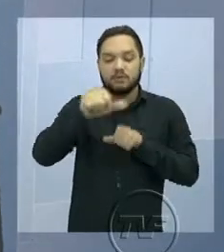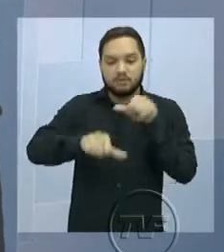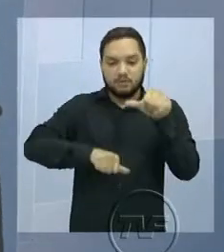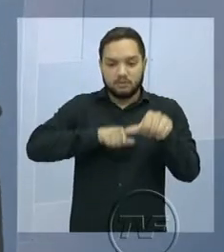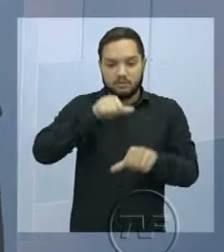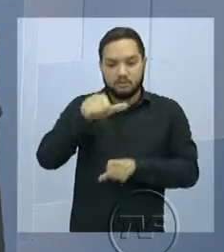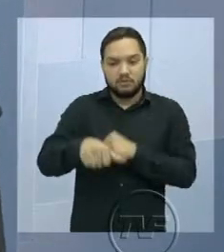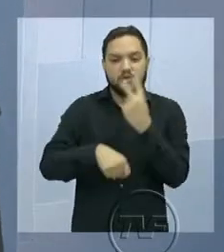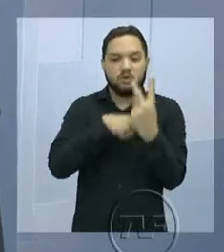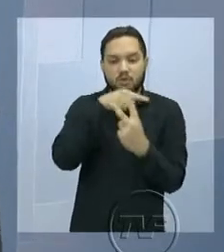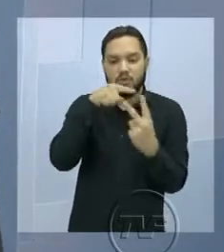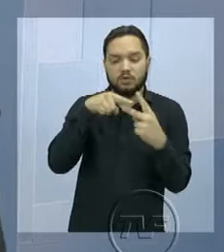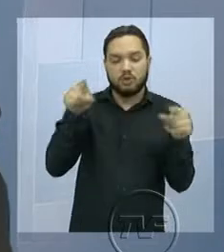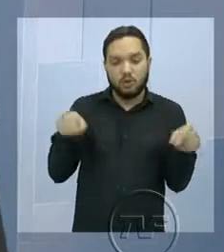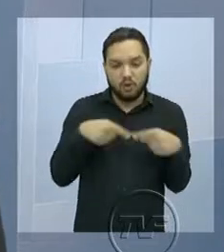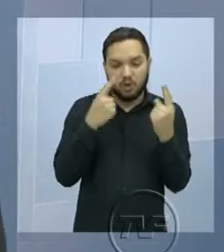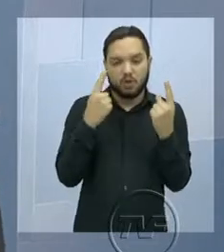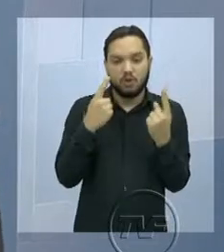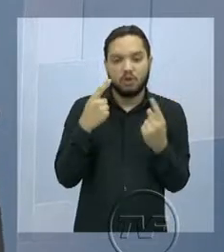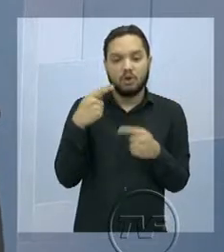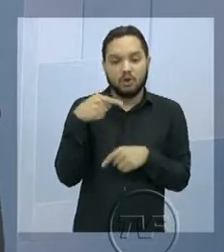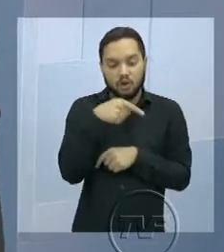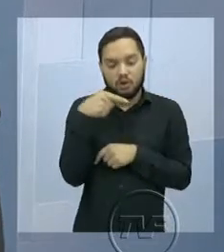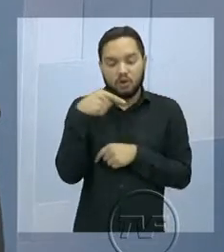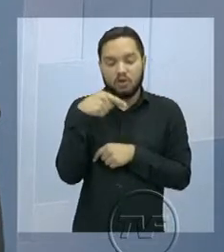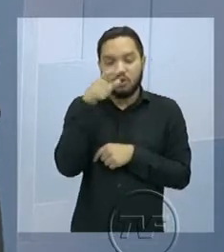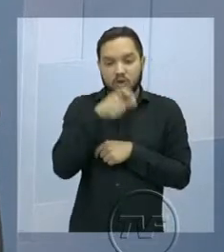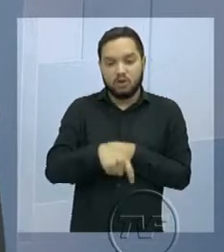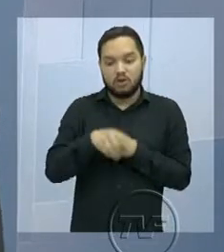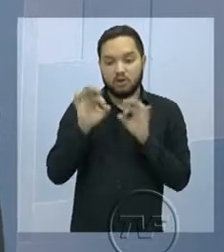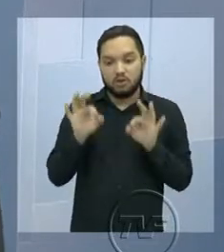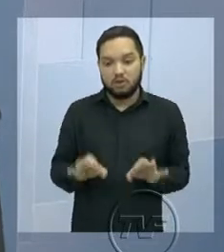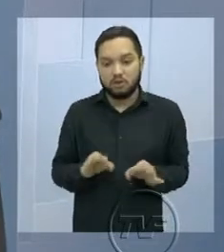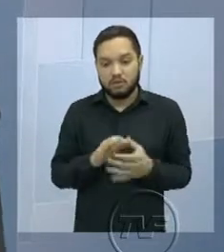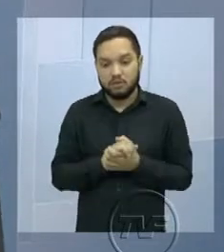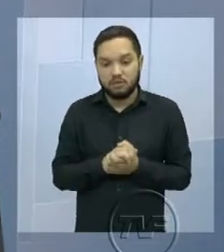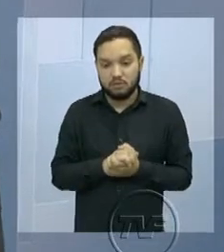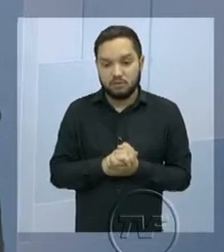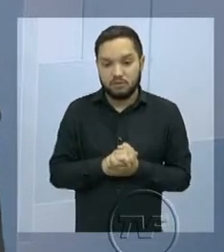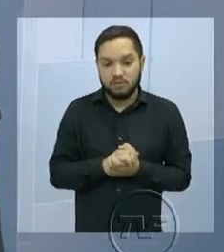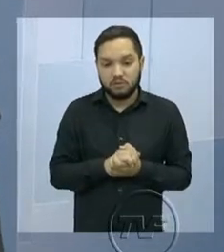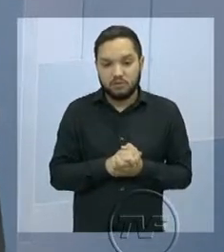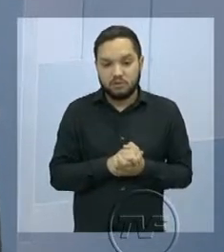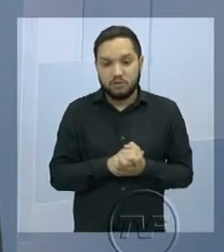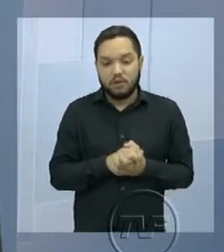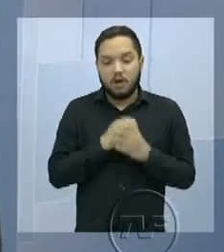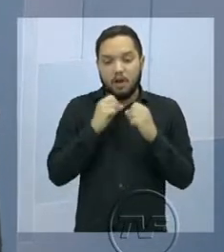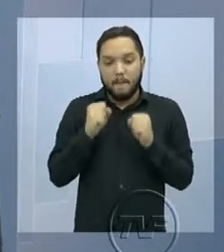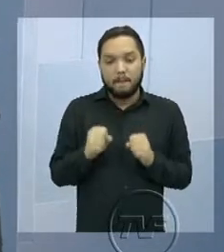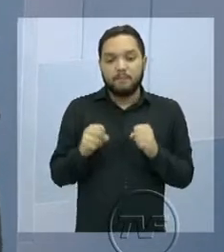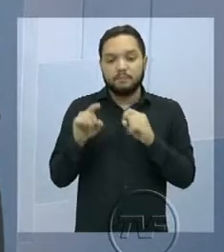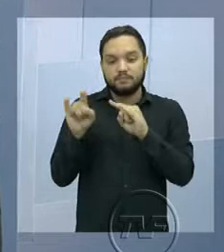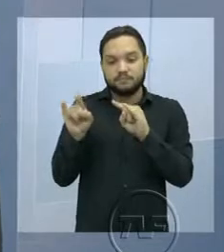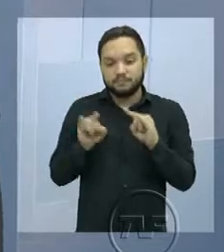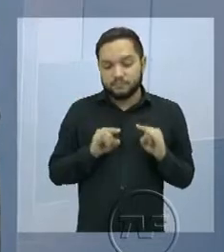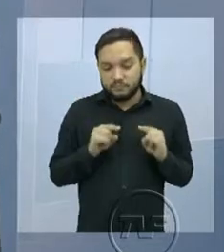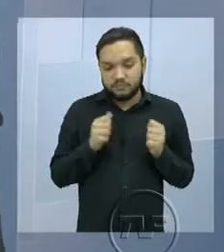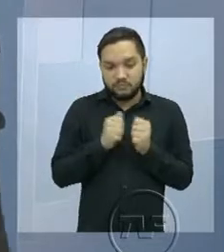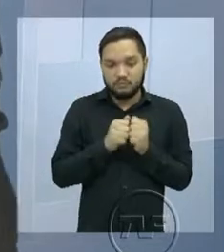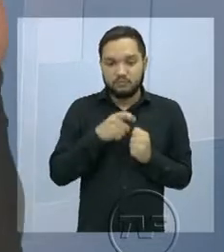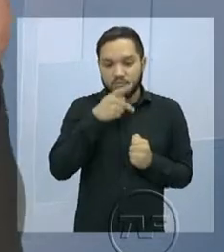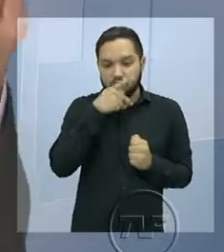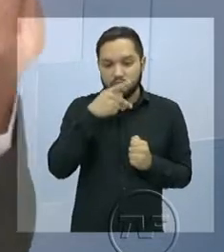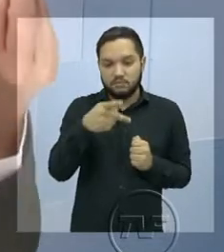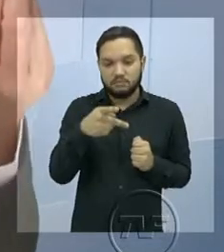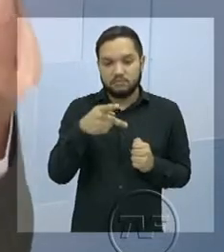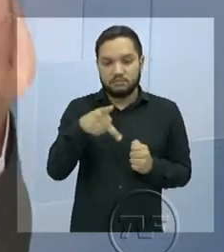dois partidos, na minha avaliação, que são dois partidos de centro hoje, que poderiam não só acomodar ele, como ele também poderia atrair esses dois partidos para próximo dele, que é